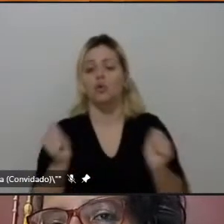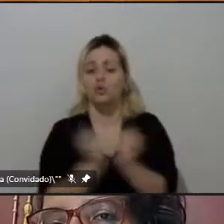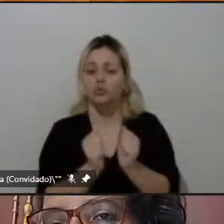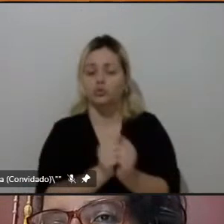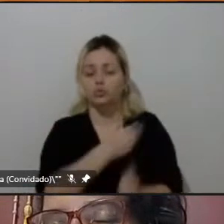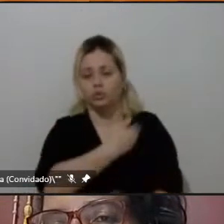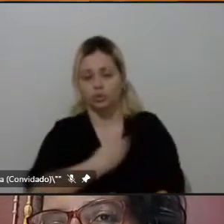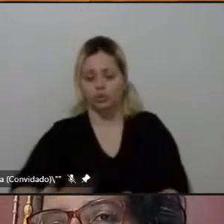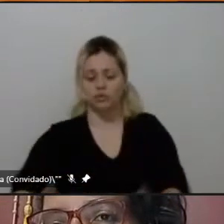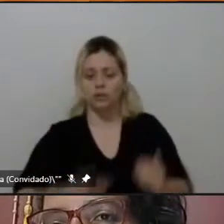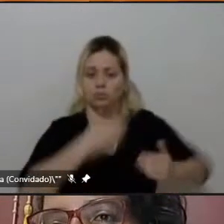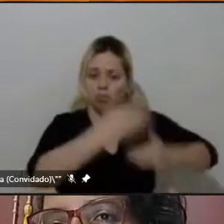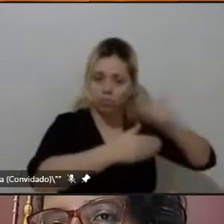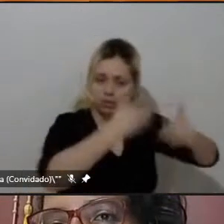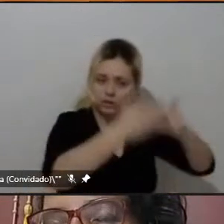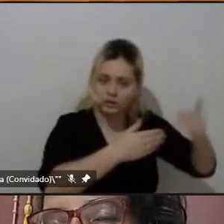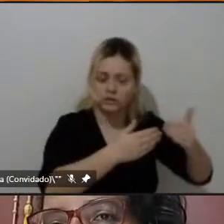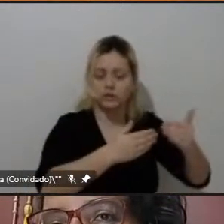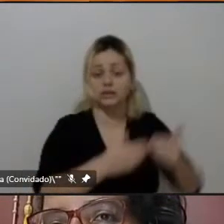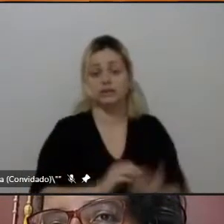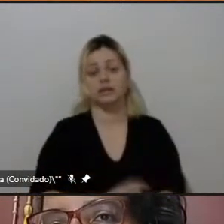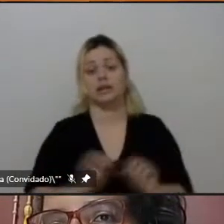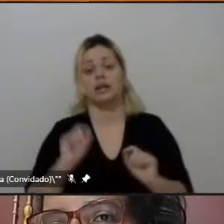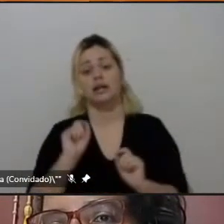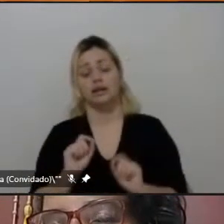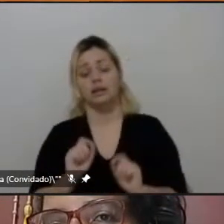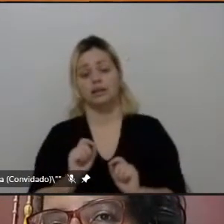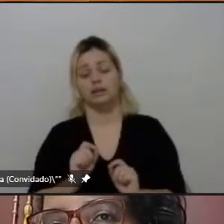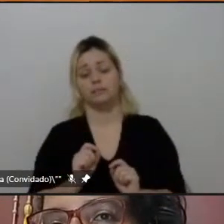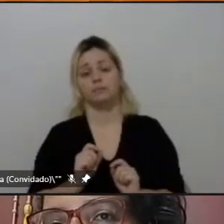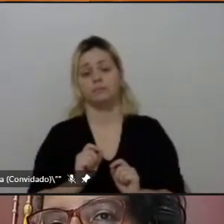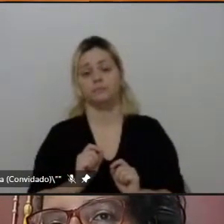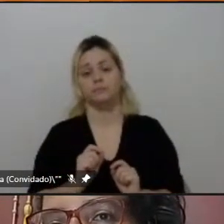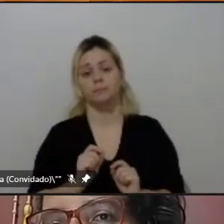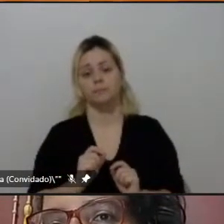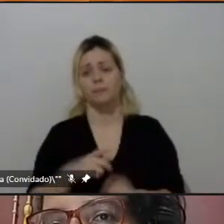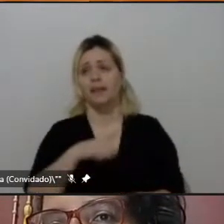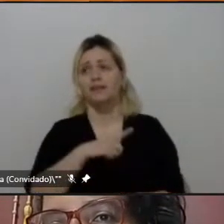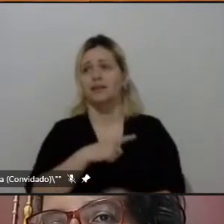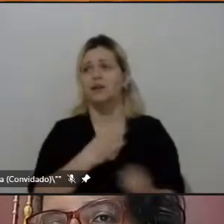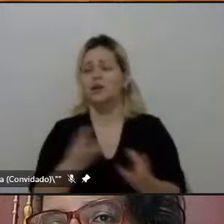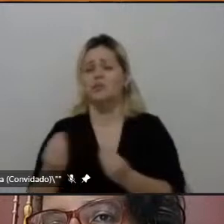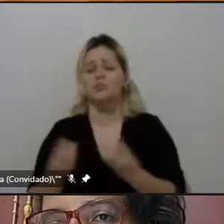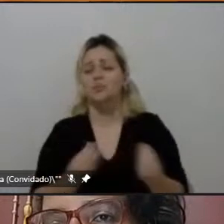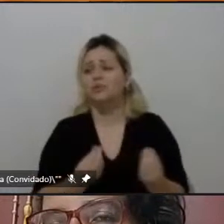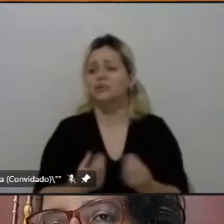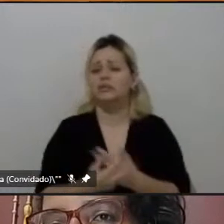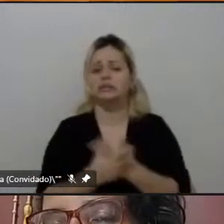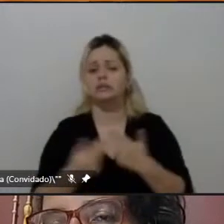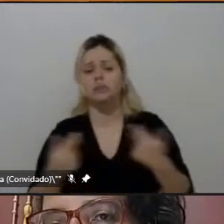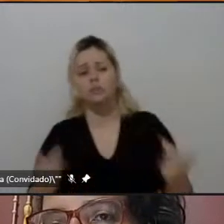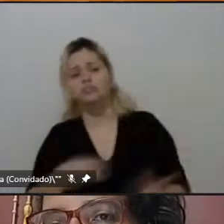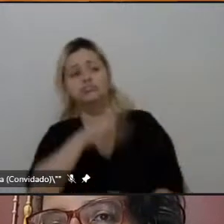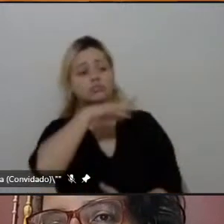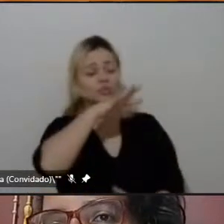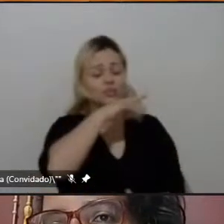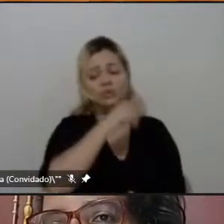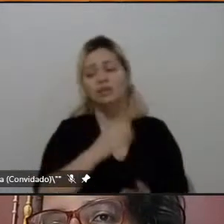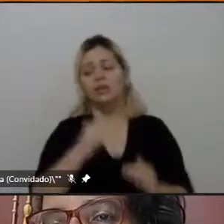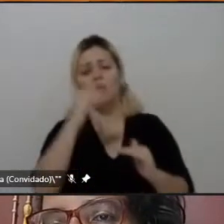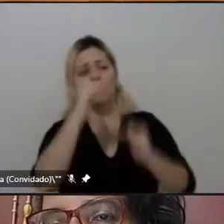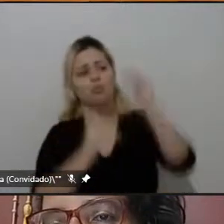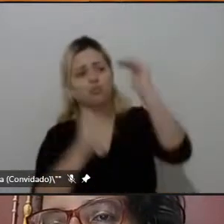o neodesenvolvimentismo, né, acabou acarretando, né, muitas mazelas, muitas desigualdades, né, vinculadas à